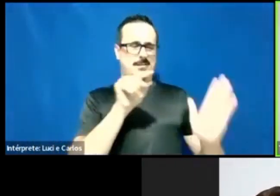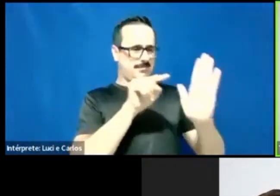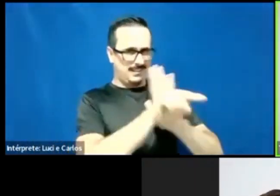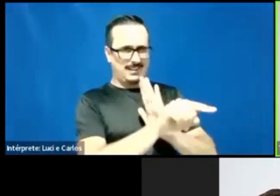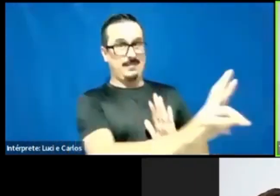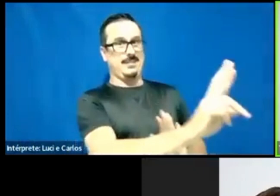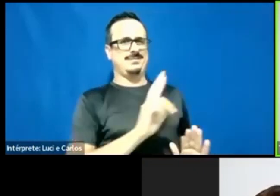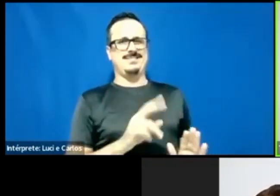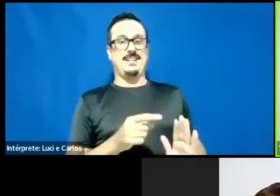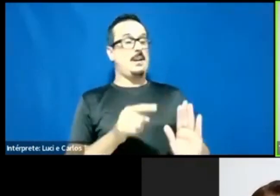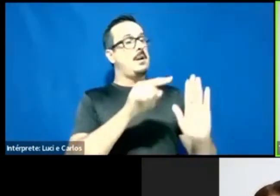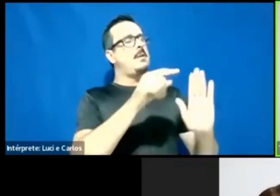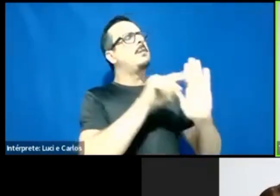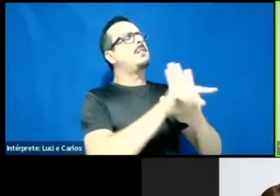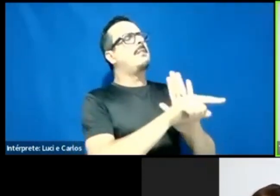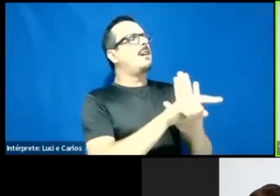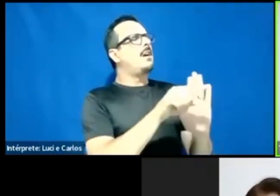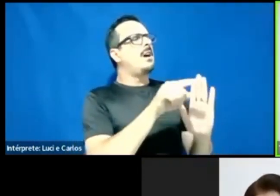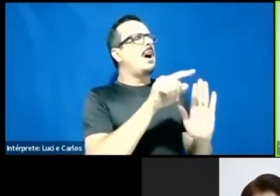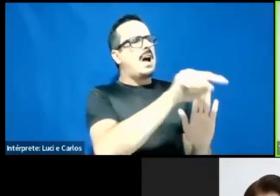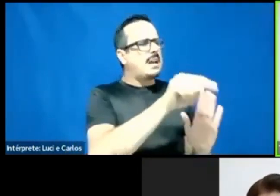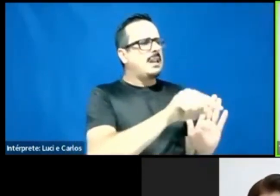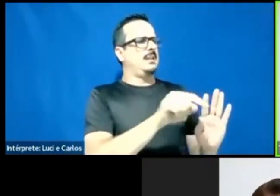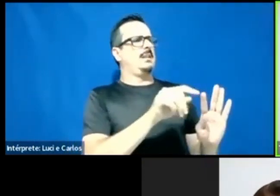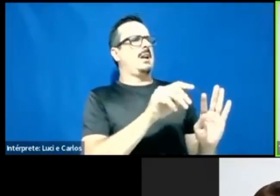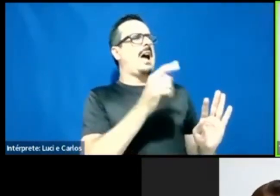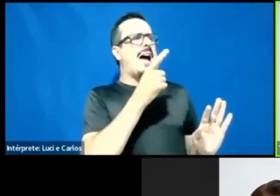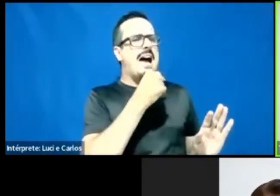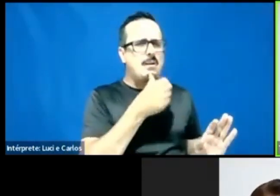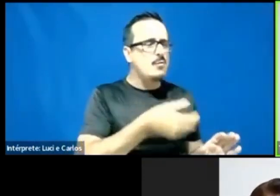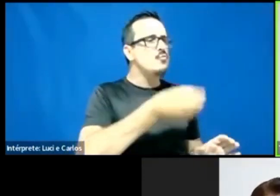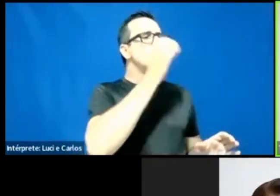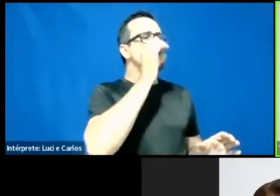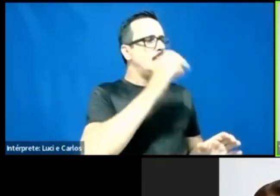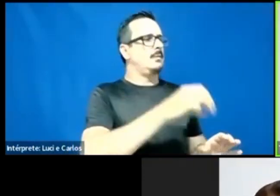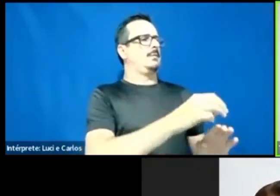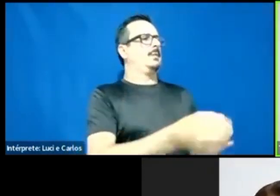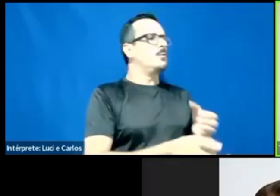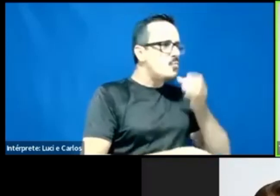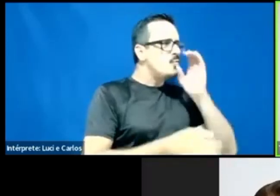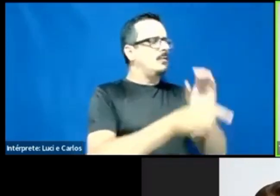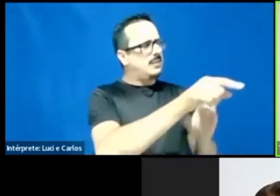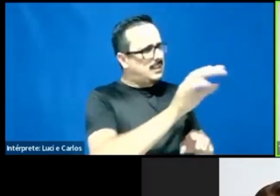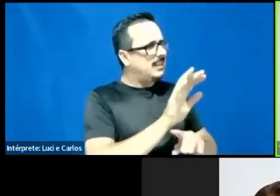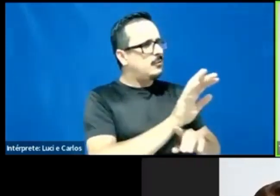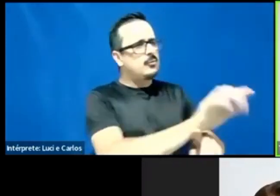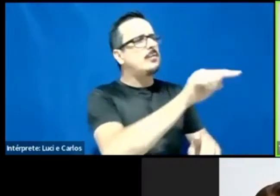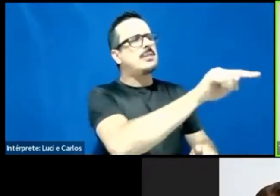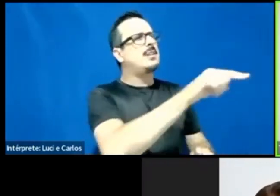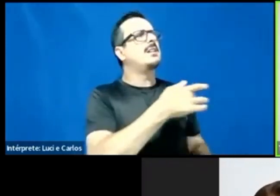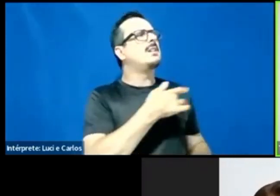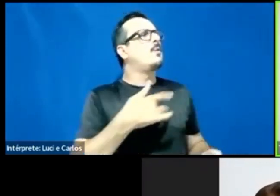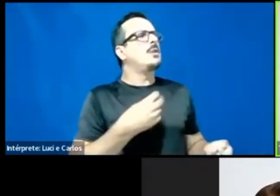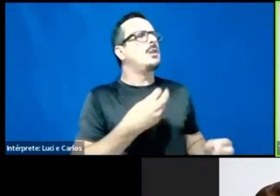favor, nos conte como que essa tecnologia da água tratada magneticamente pelo silocimol mudou a